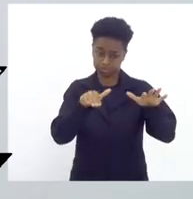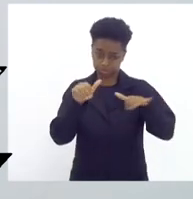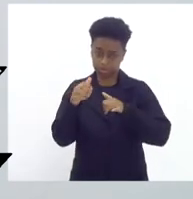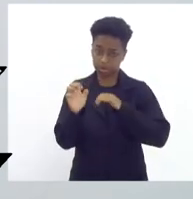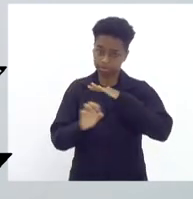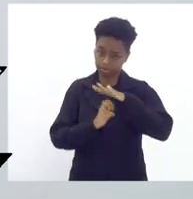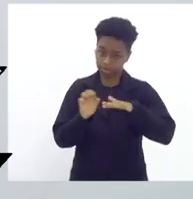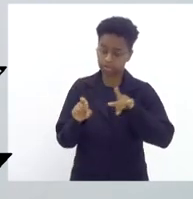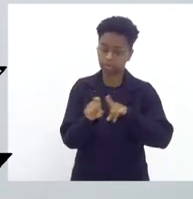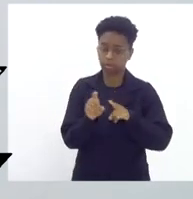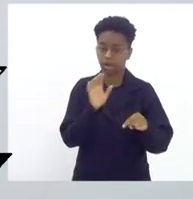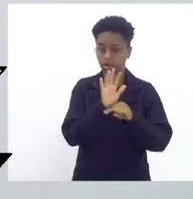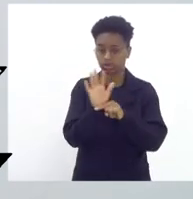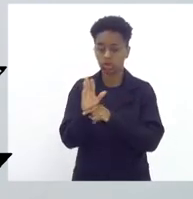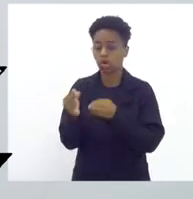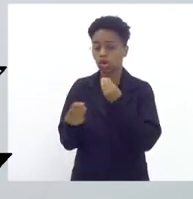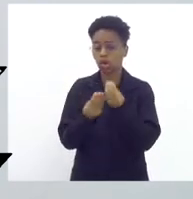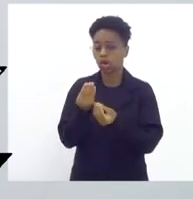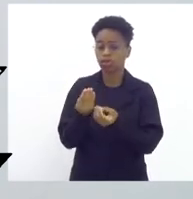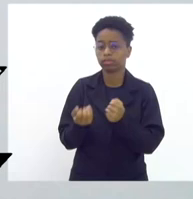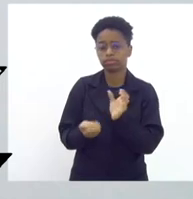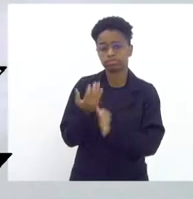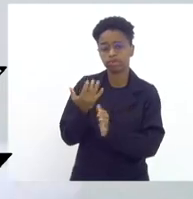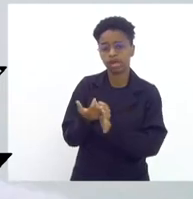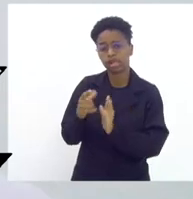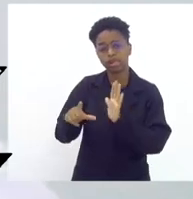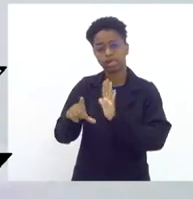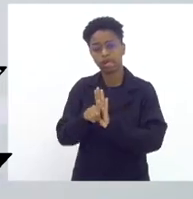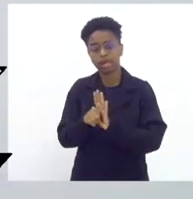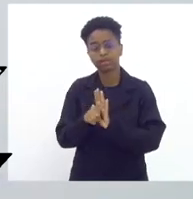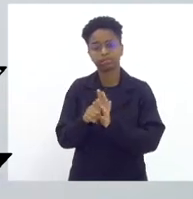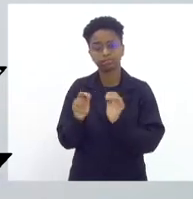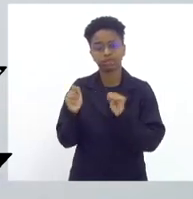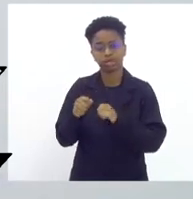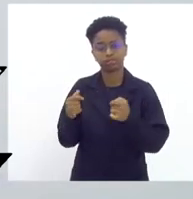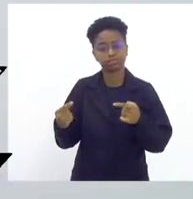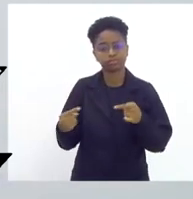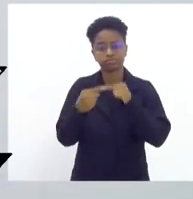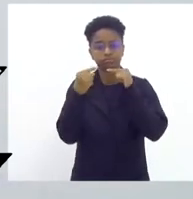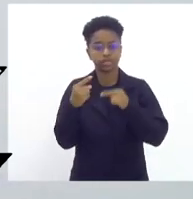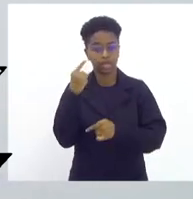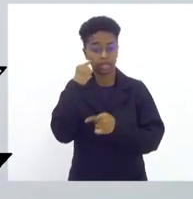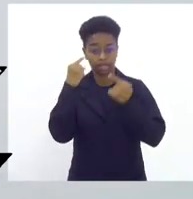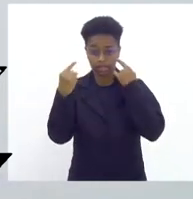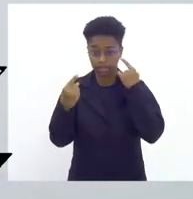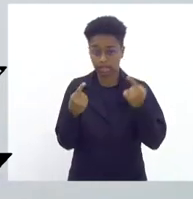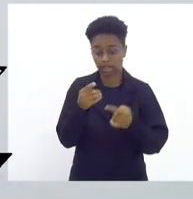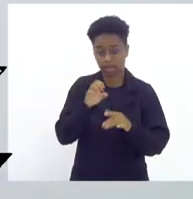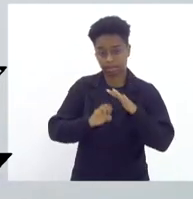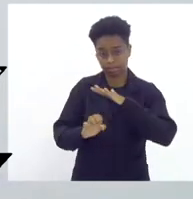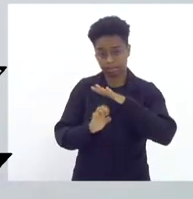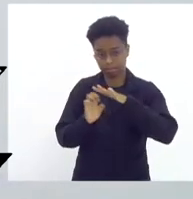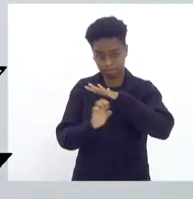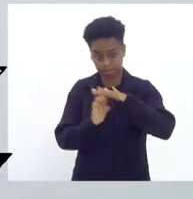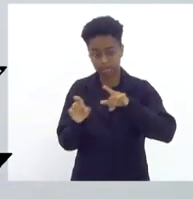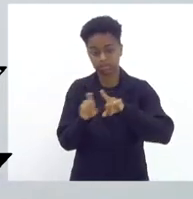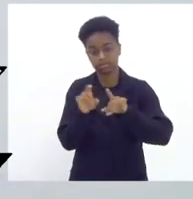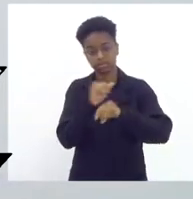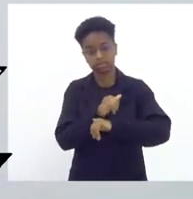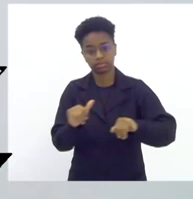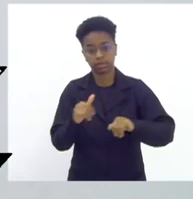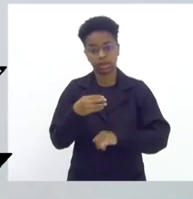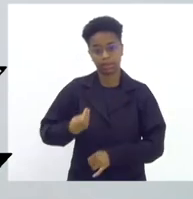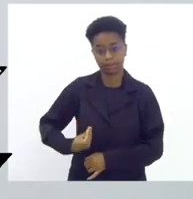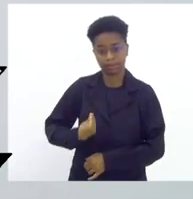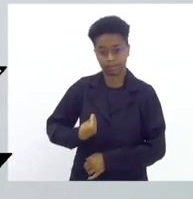Produções legislativas nós podemos fazer já baseado em ideias dessas empresas e anunciar a presença que